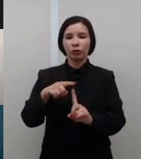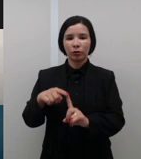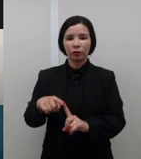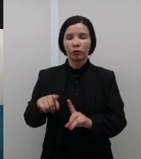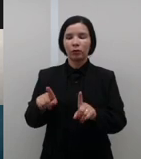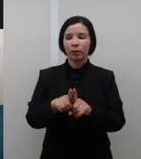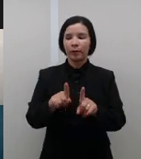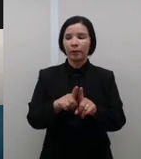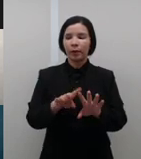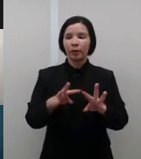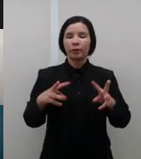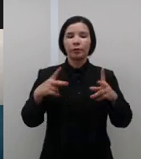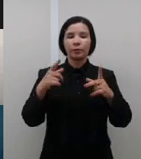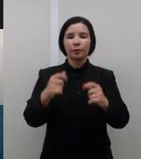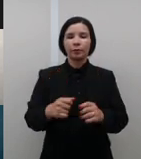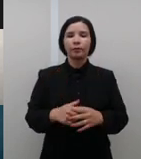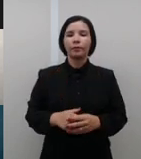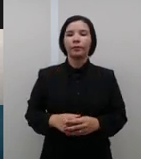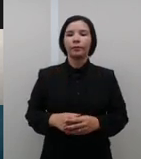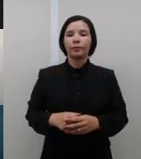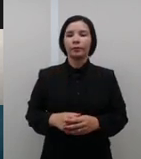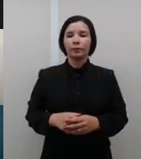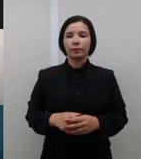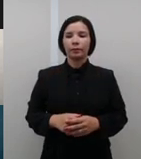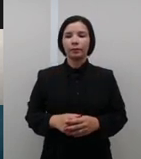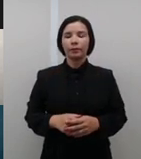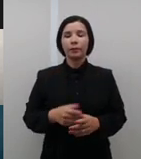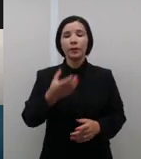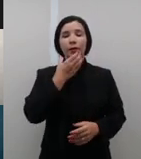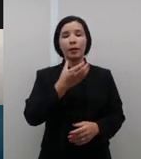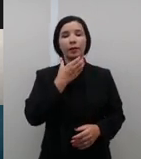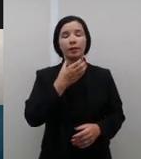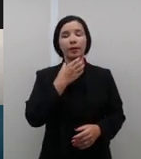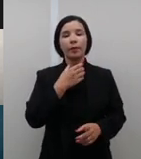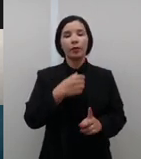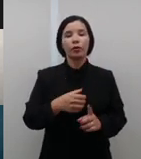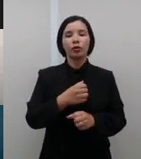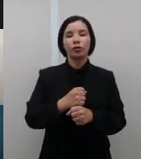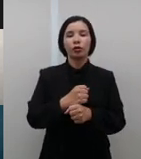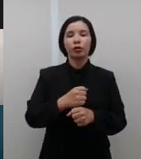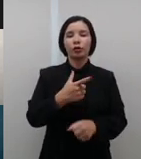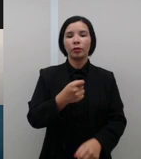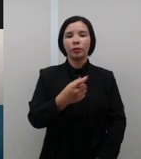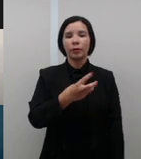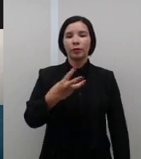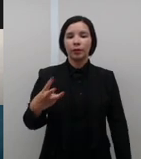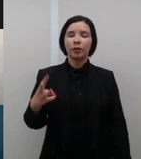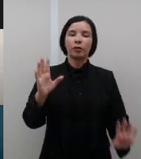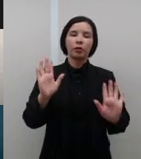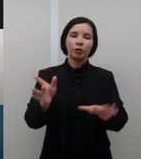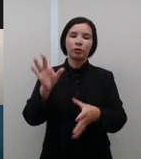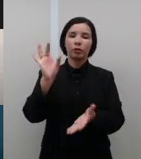seu cômputo a data de 3 de dezembro de 2013, como fixou efetivamente e pretendeu o edital